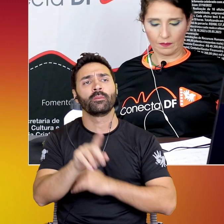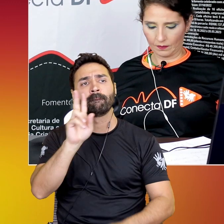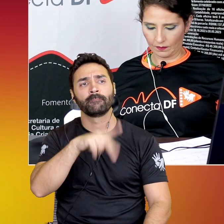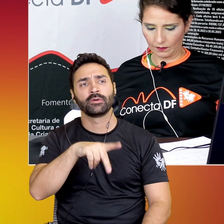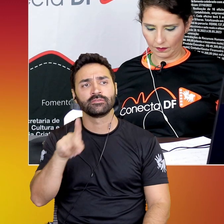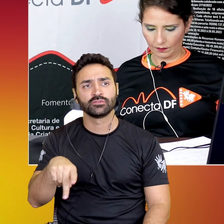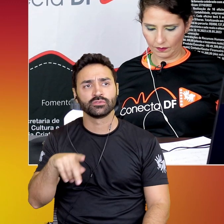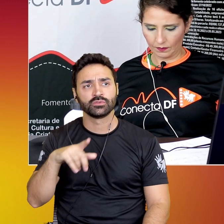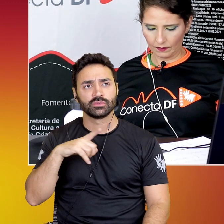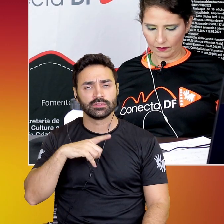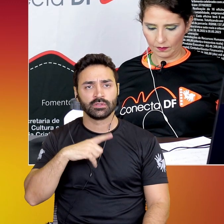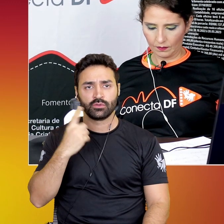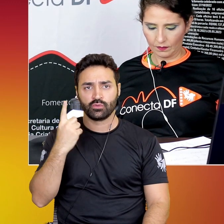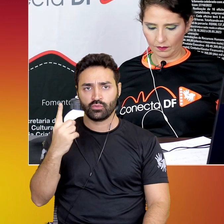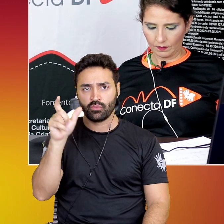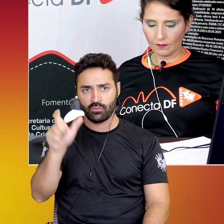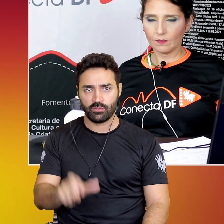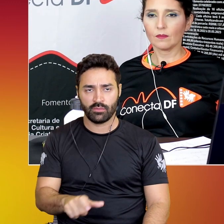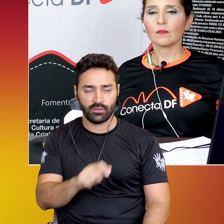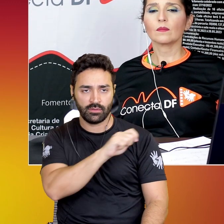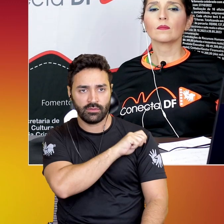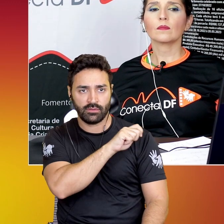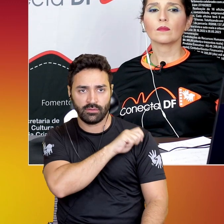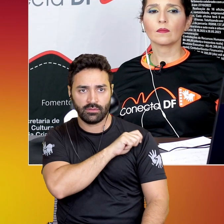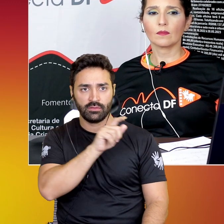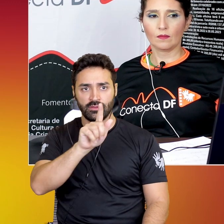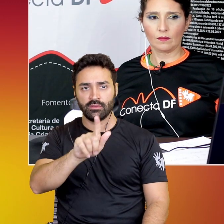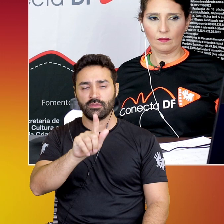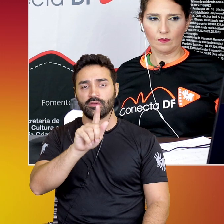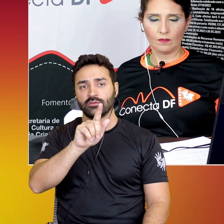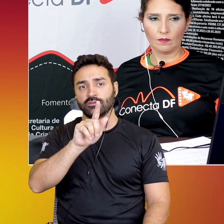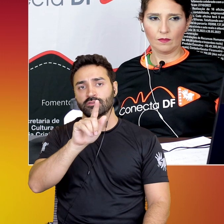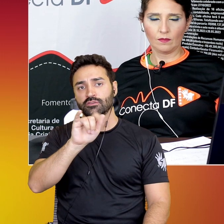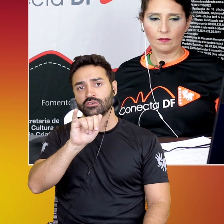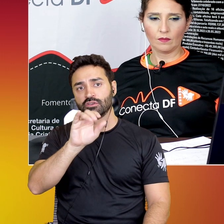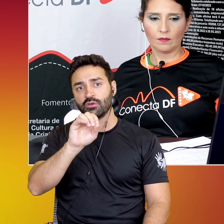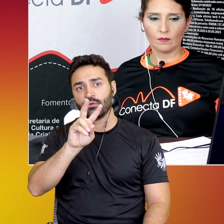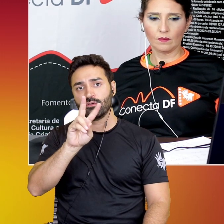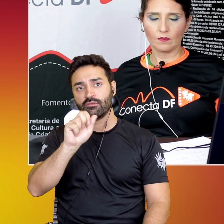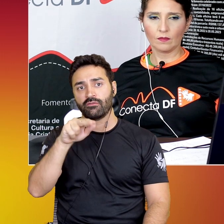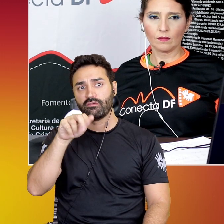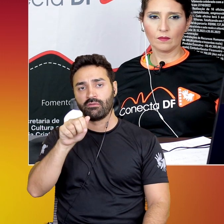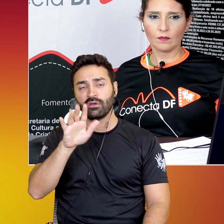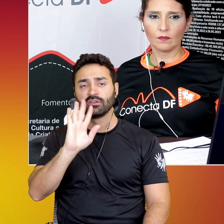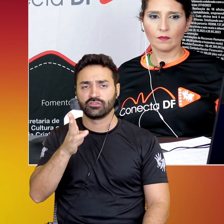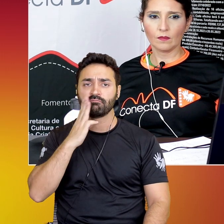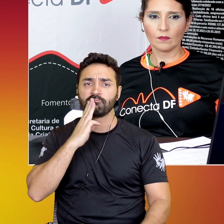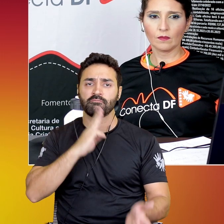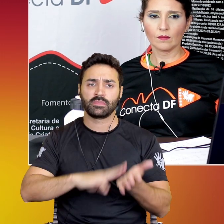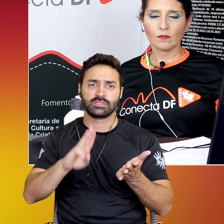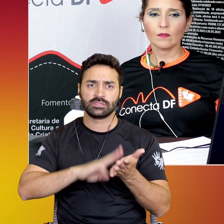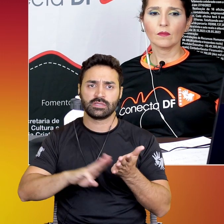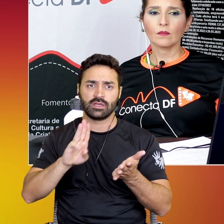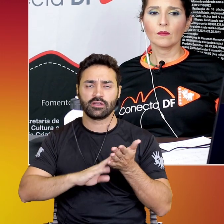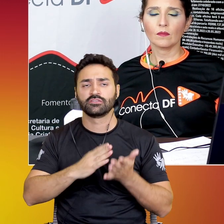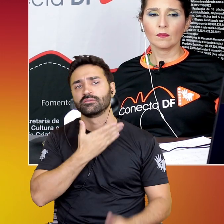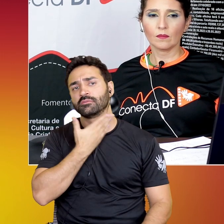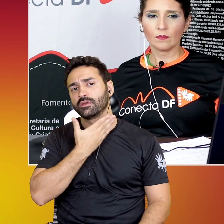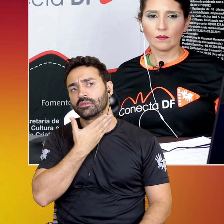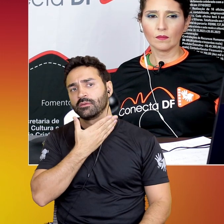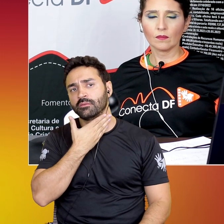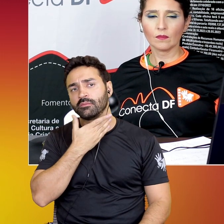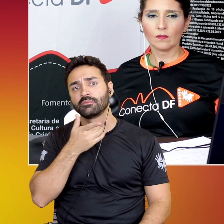uma aluna na turma chamada Giovana, que ela mandou várias mensagens no chat, que ela está